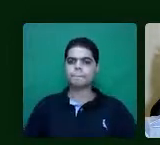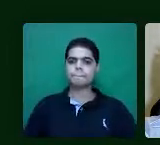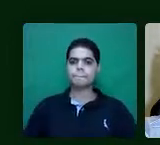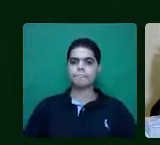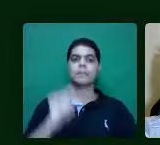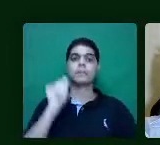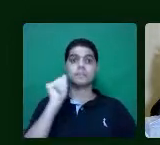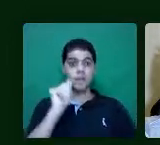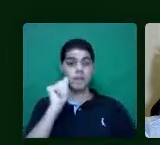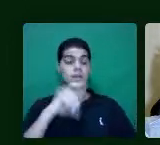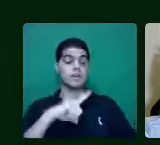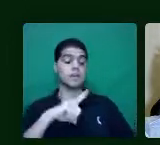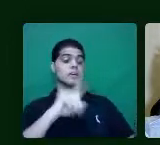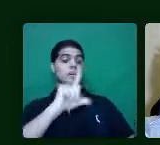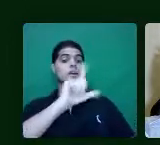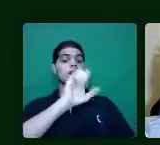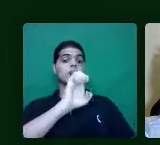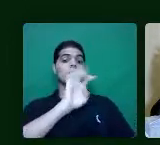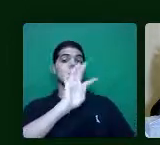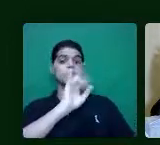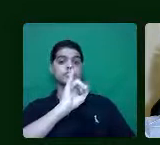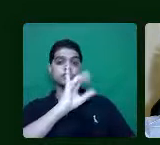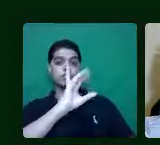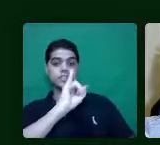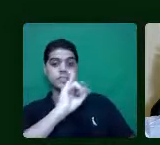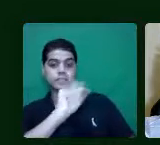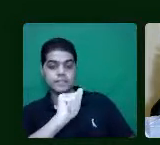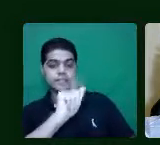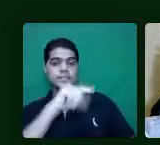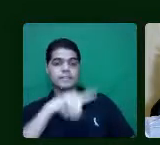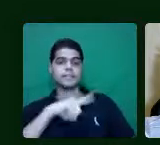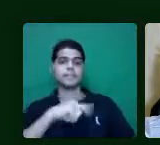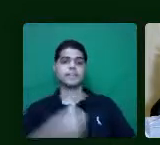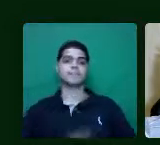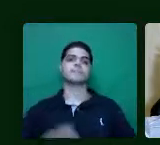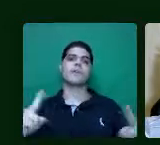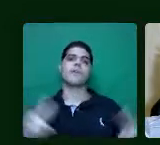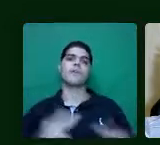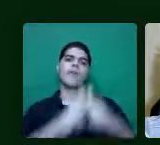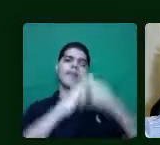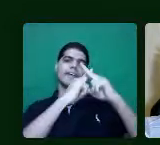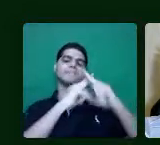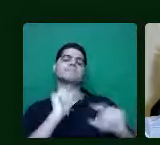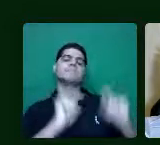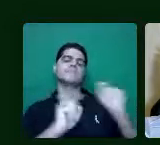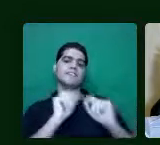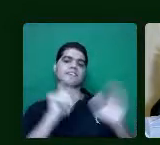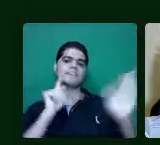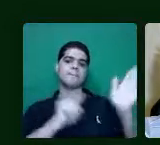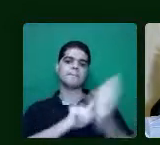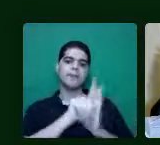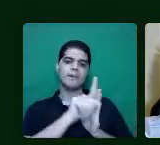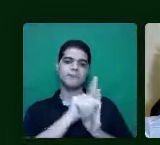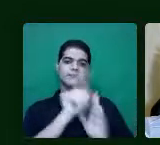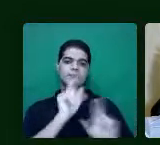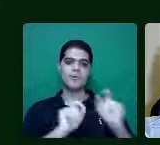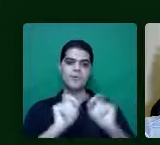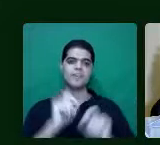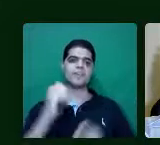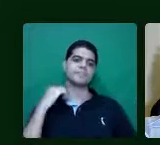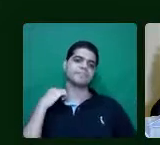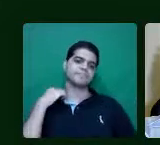Letícia, da nossa querida Wesby, Maico, Danilo e Ivan. Quem é o Wesby aqui? É para sempre o